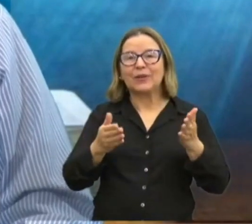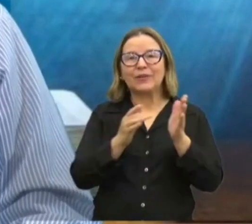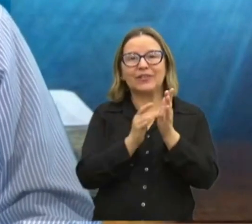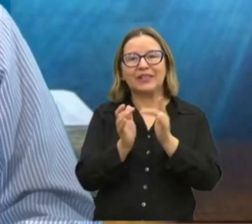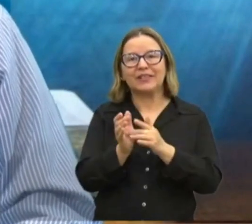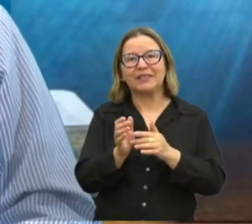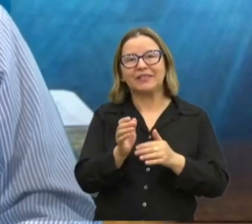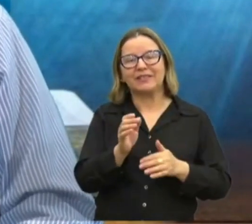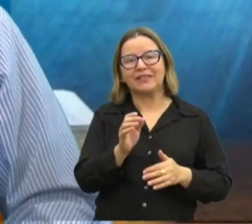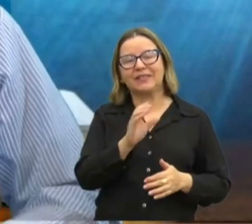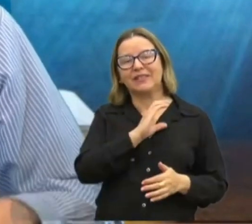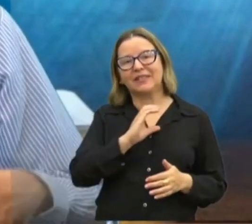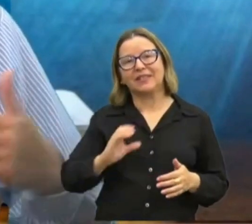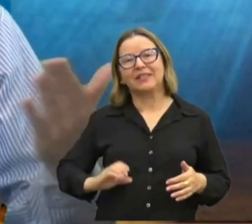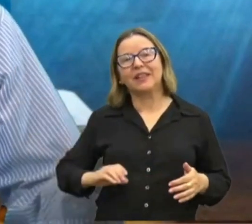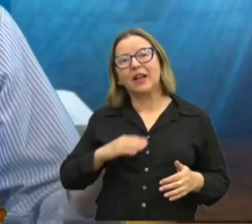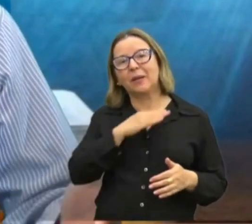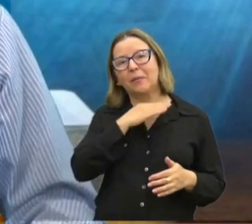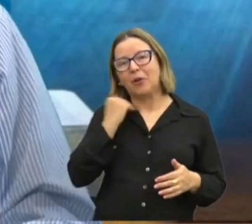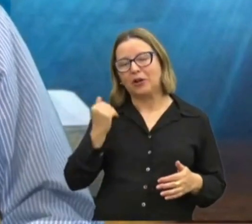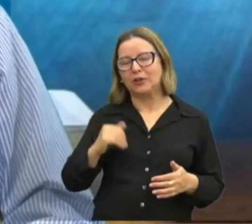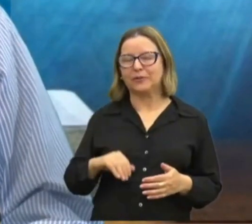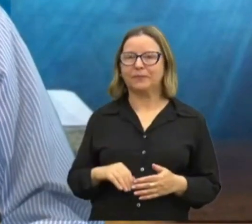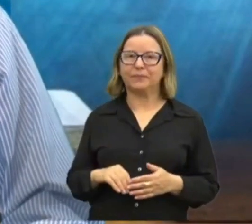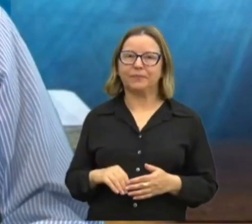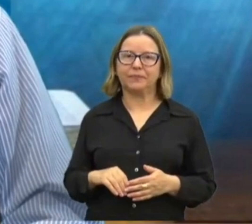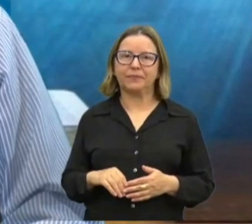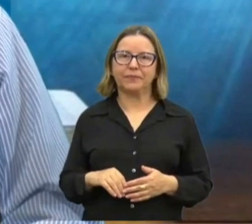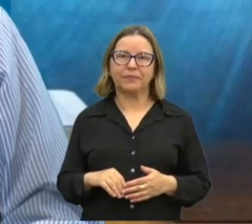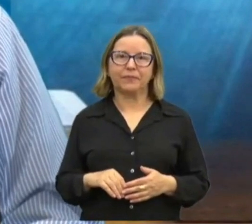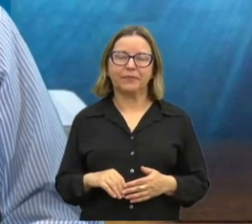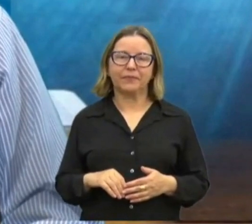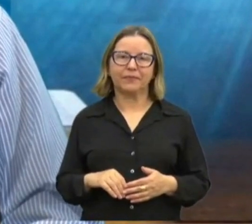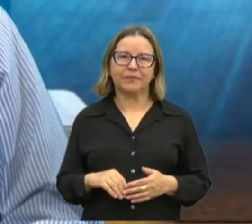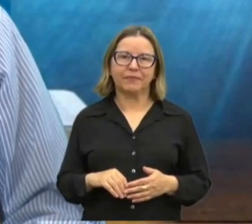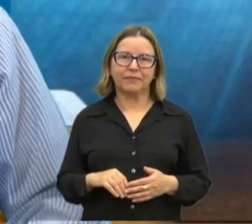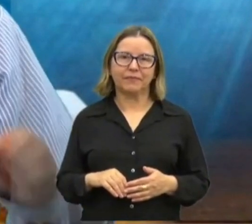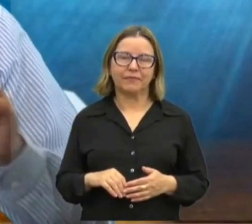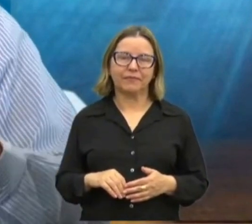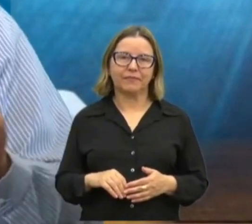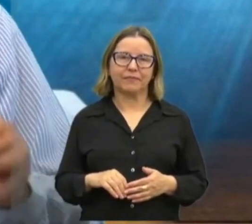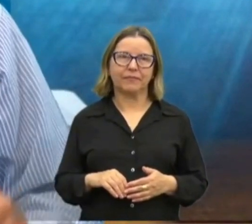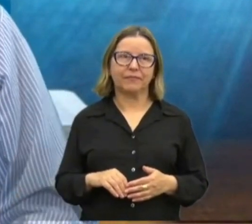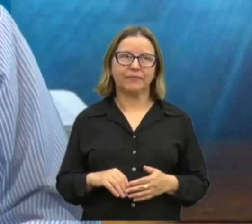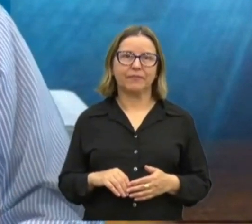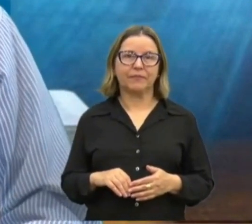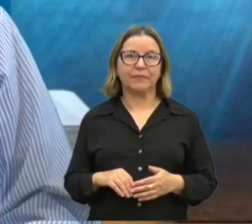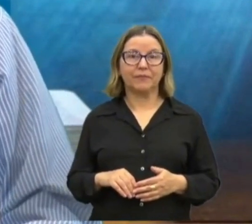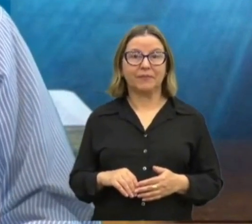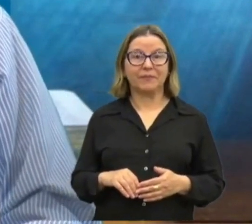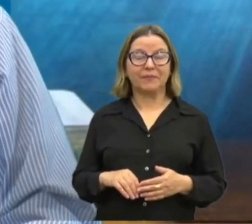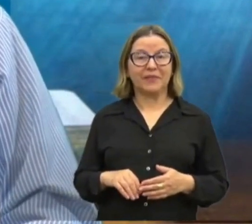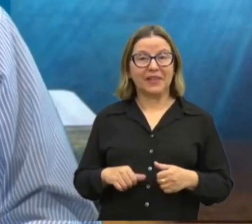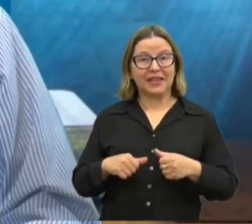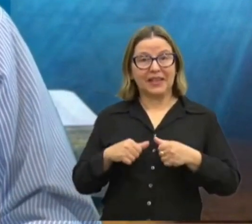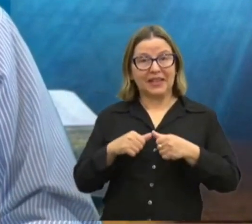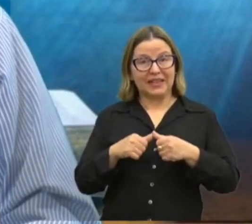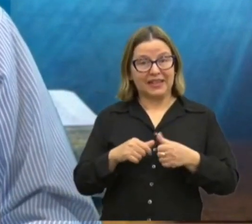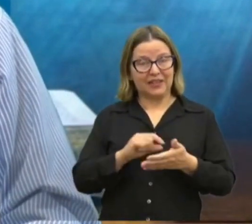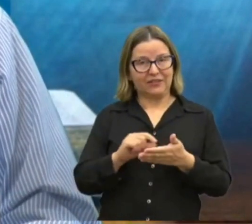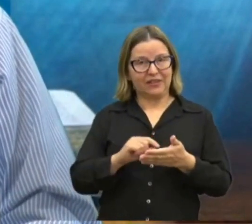apóstolo Paulo não está referindo a toda e qualquer pessoa. Está muito bem explicado aqui nos